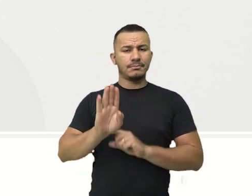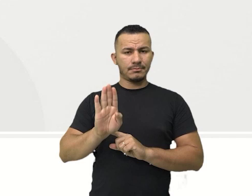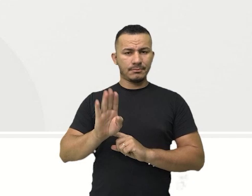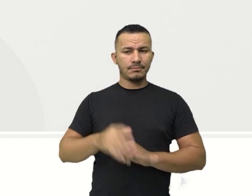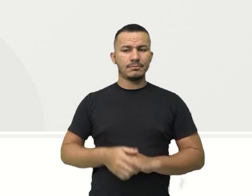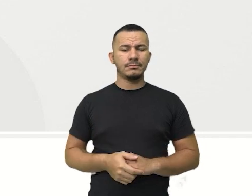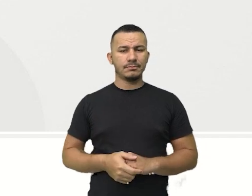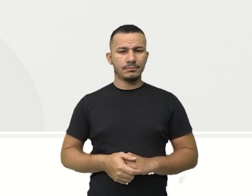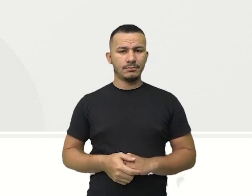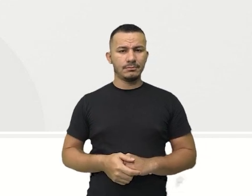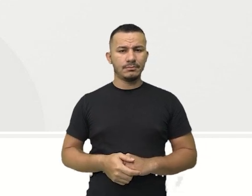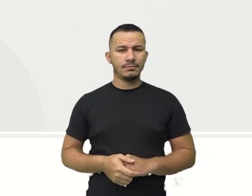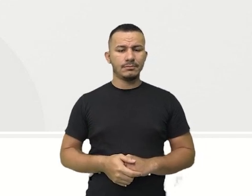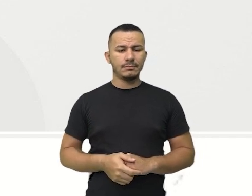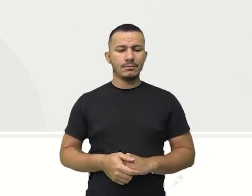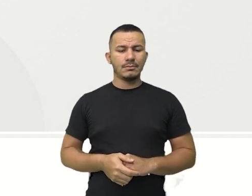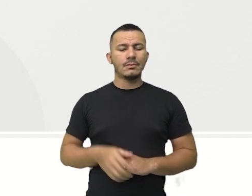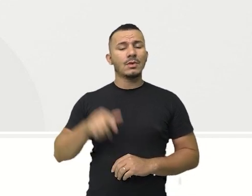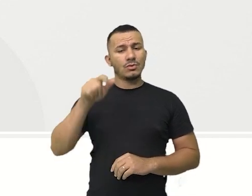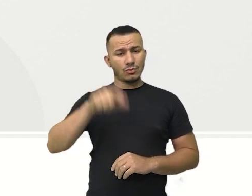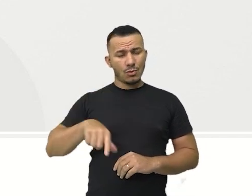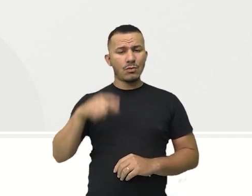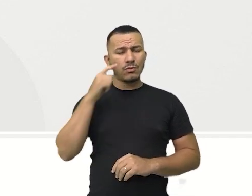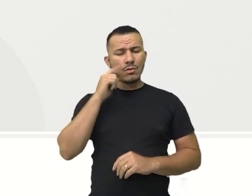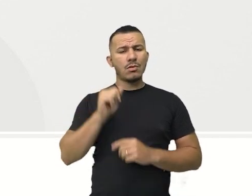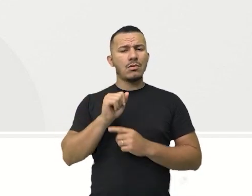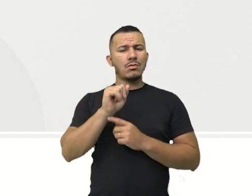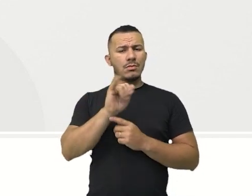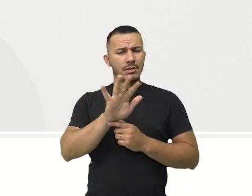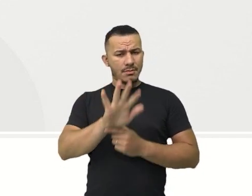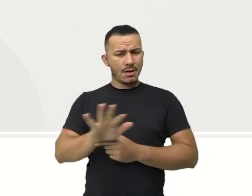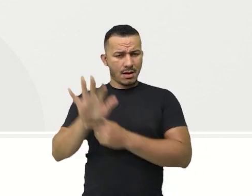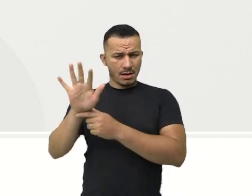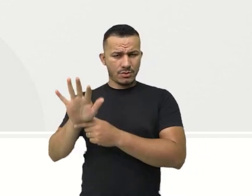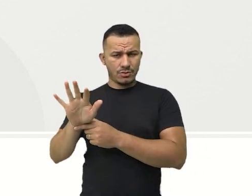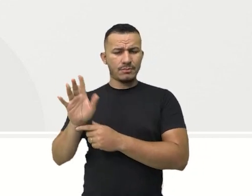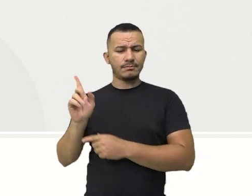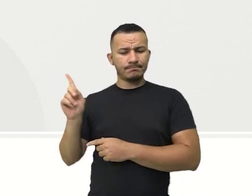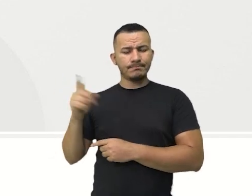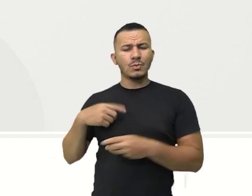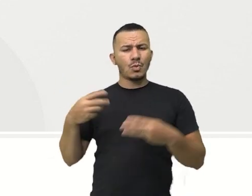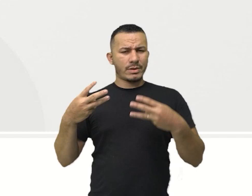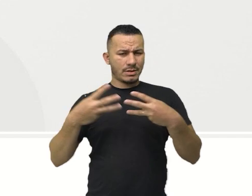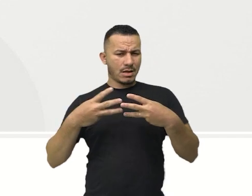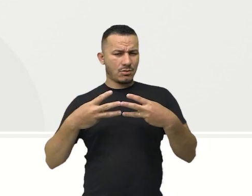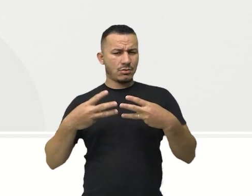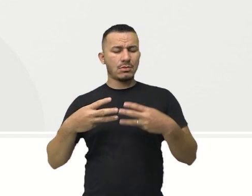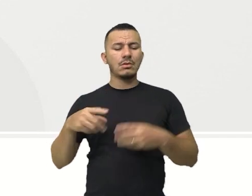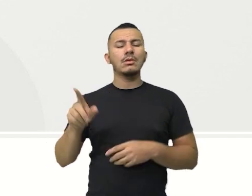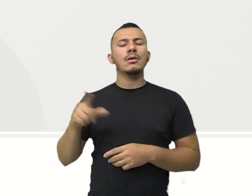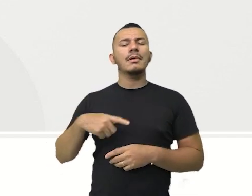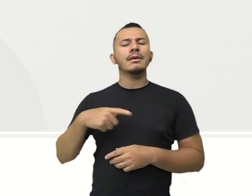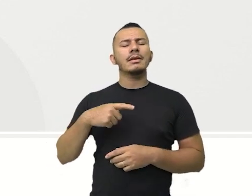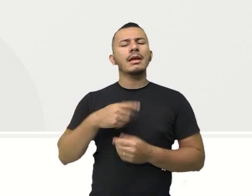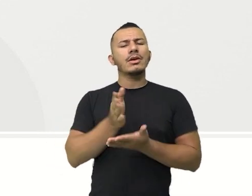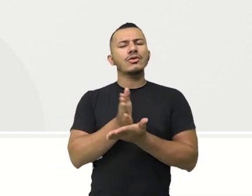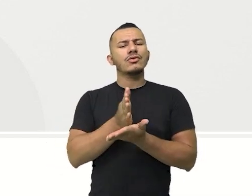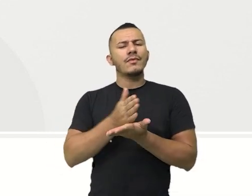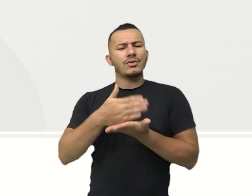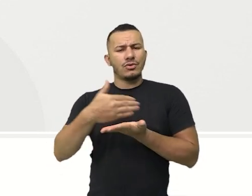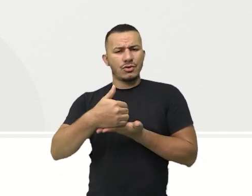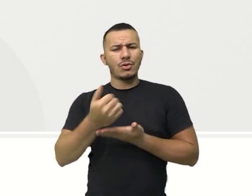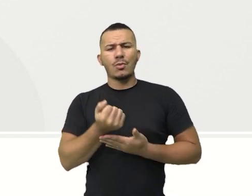Na letra B, nós temos de novo um hexágono. Só que agora ele está dividido em quantas partes? Bom, pessoal, acompanha